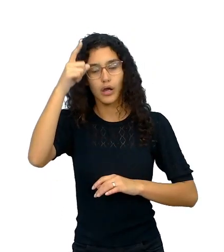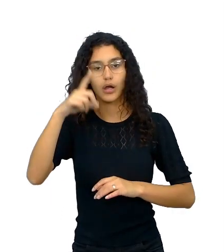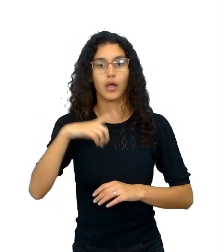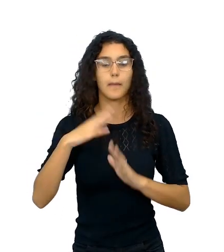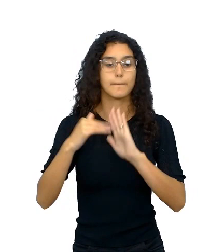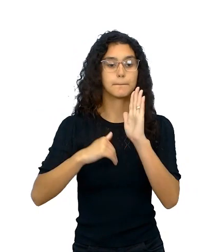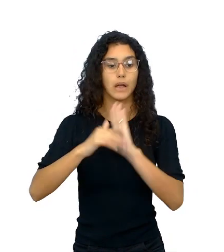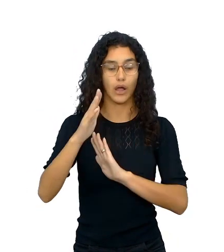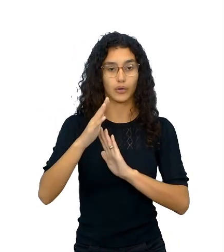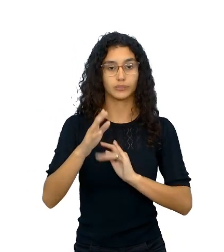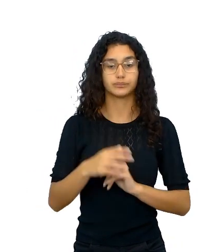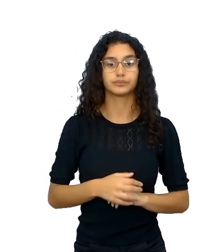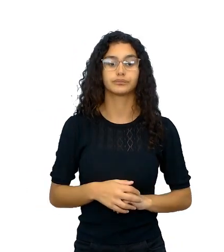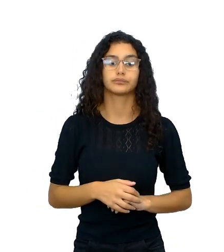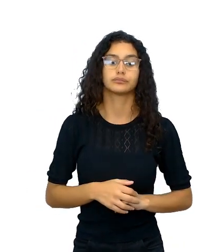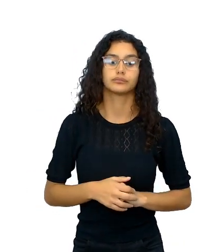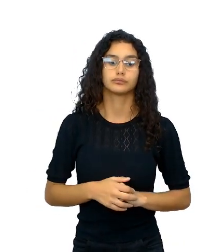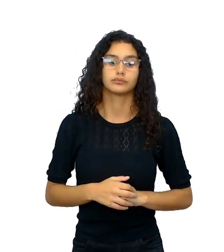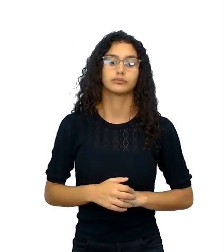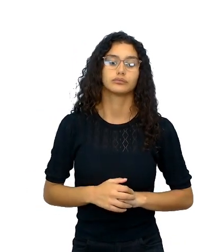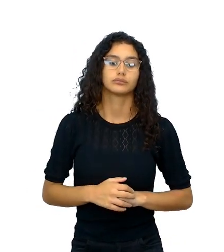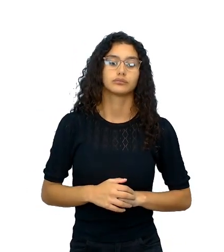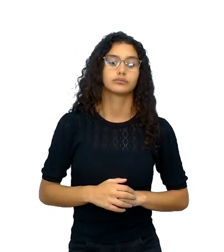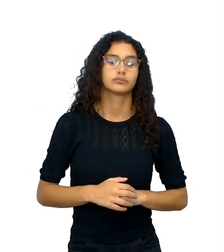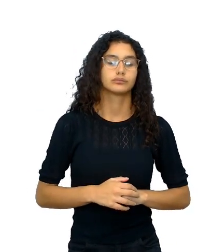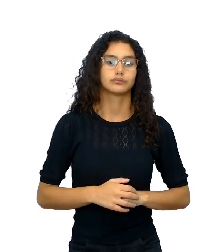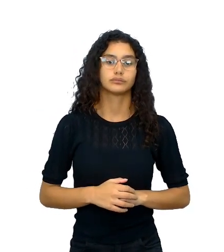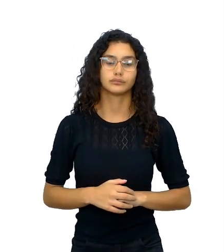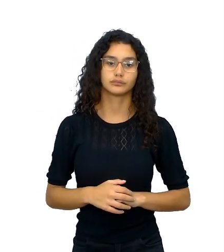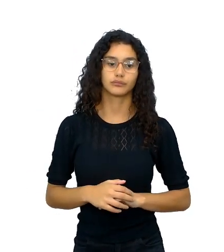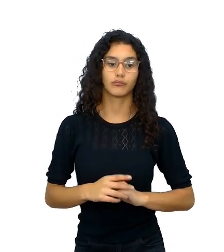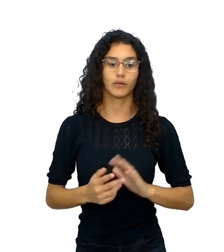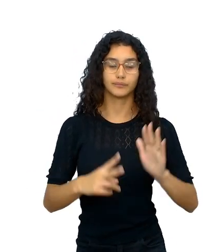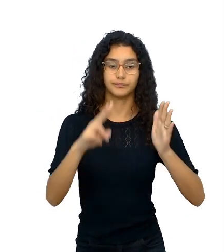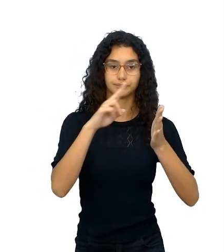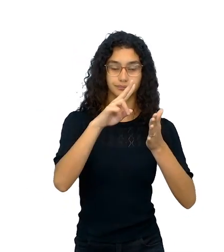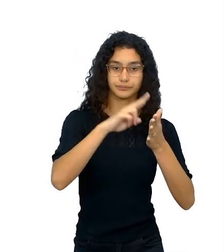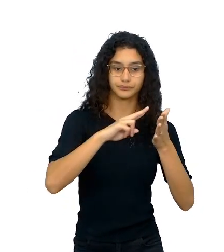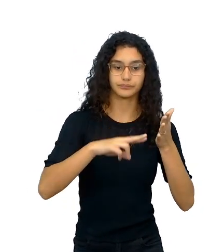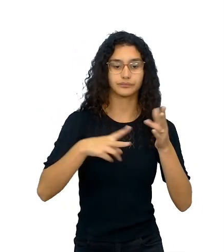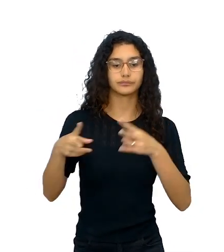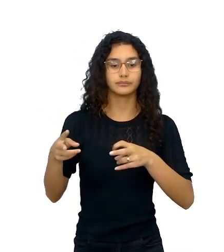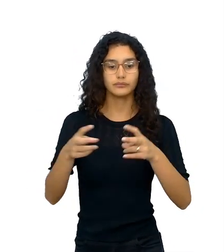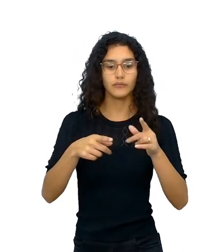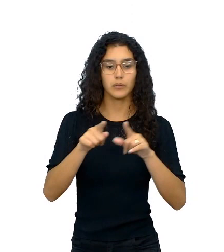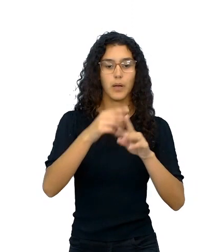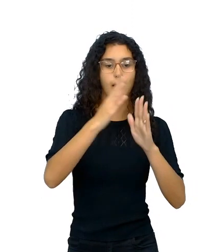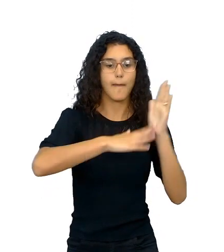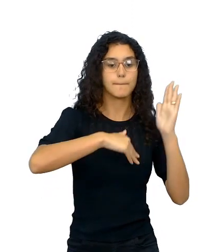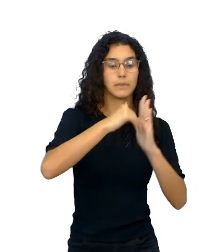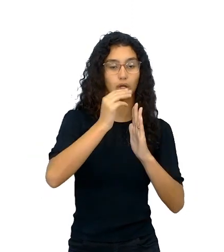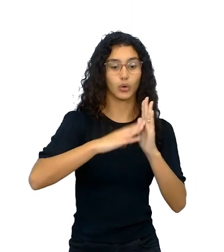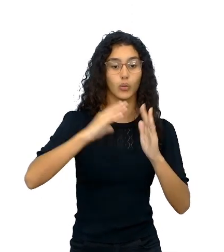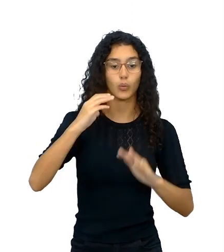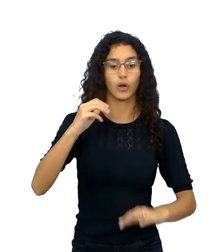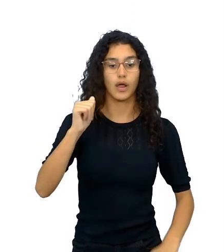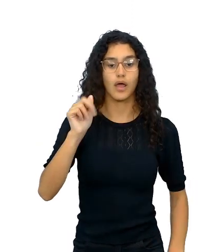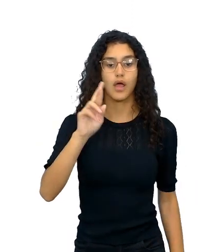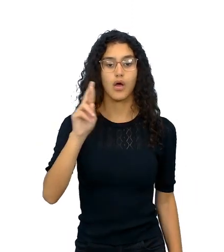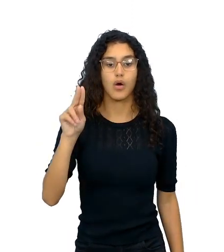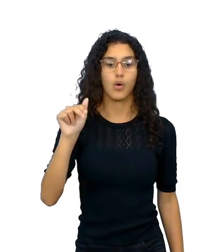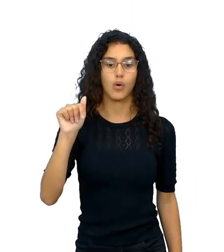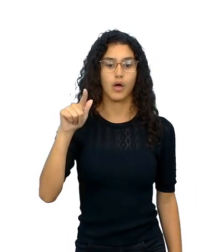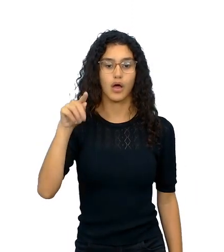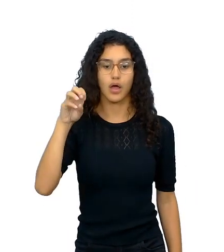conhecimento. Aqui, o comando é o seguinte: leia e analise a pintura Carruagem, de terceira